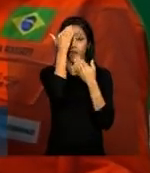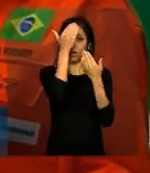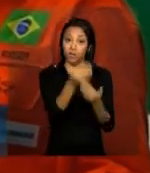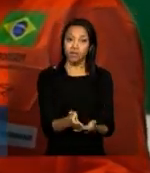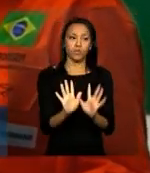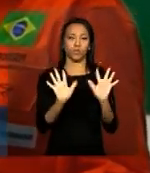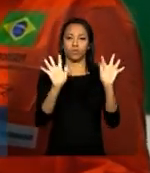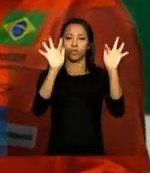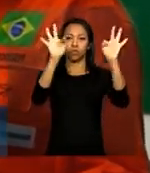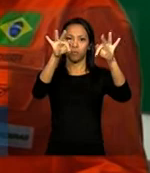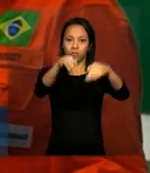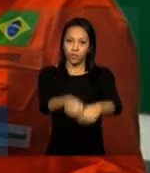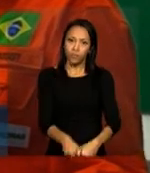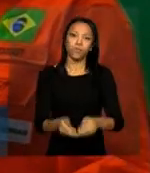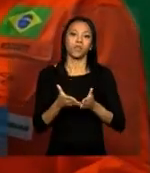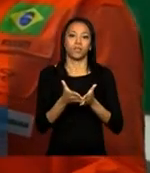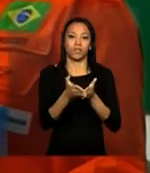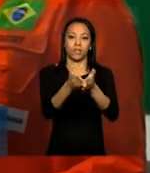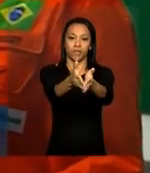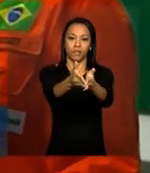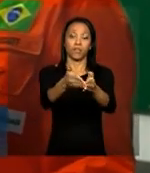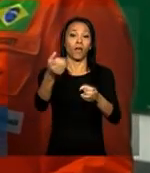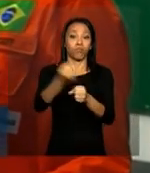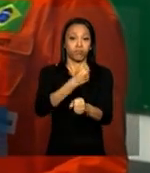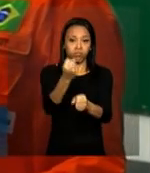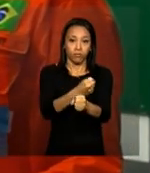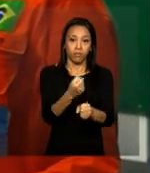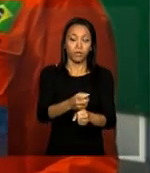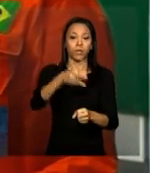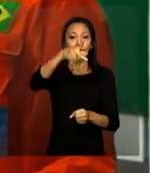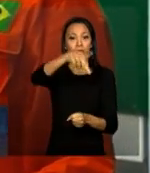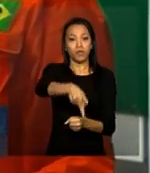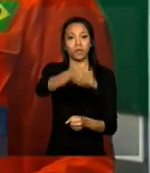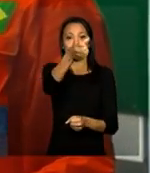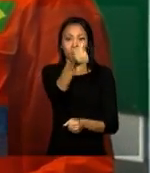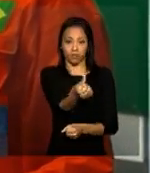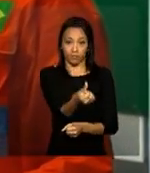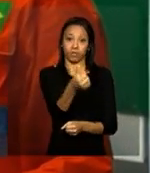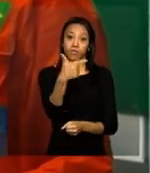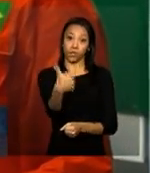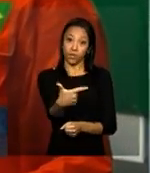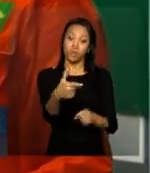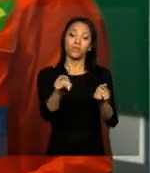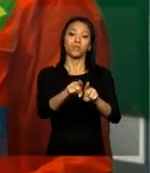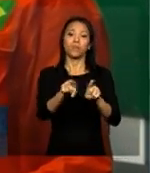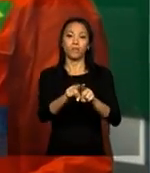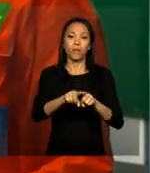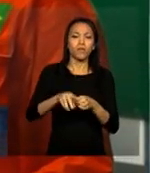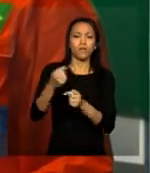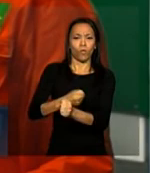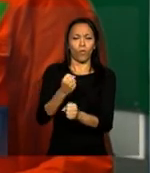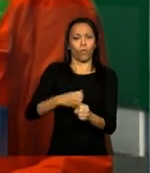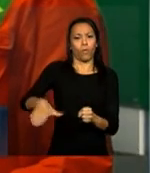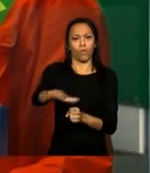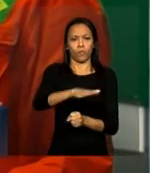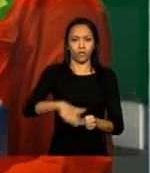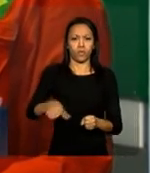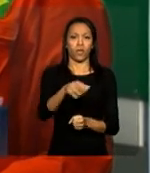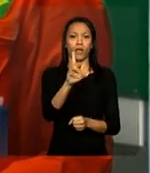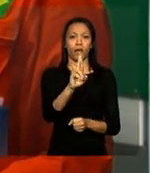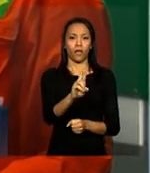obras da P62 e também as obras da refinaria Abreu e Lima.